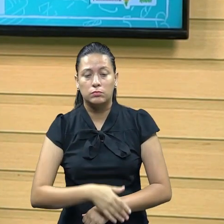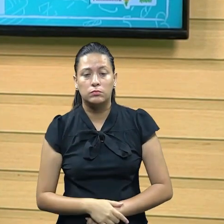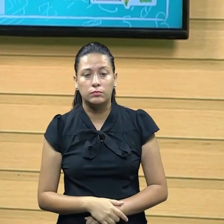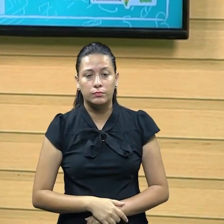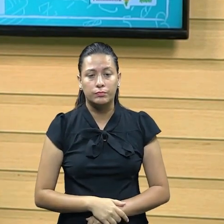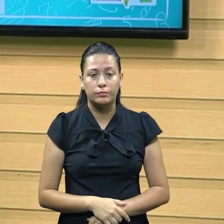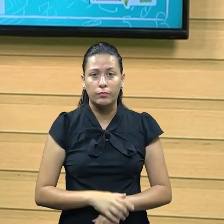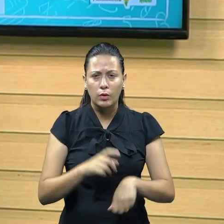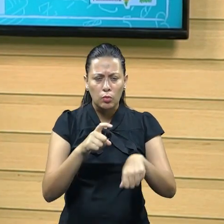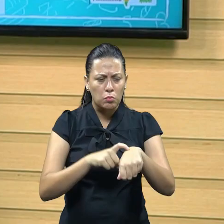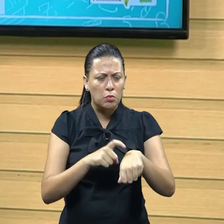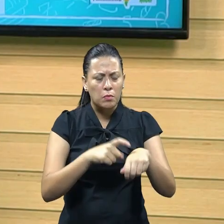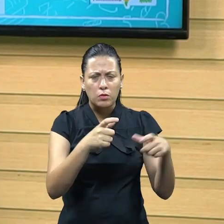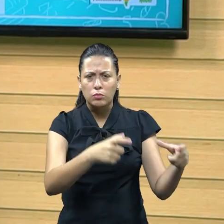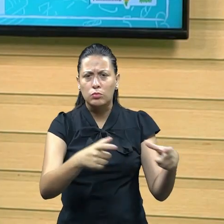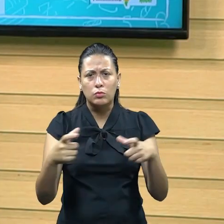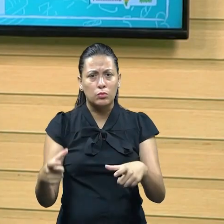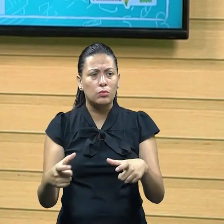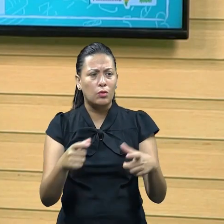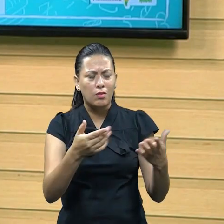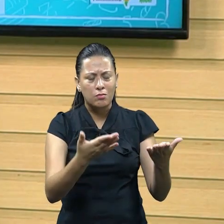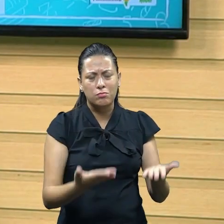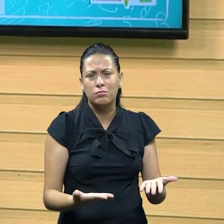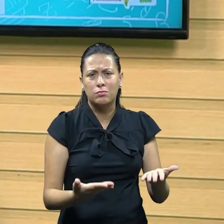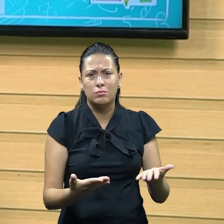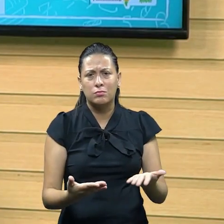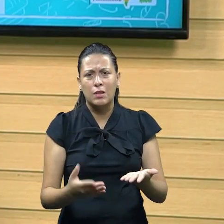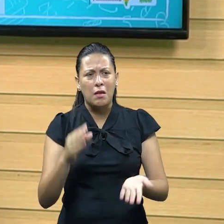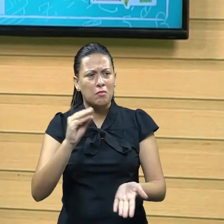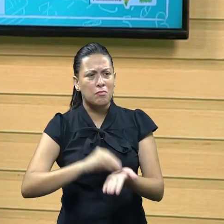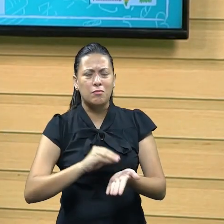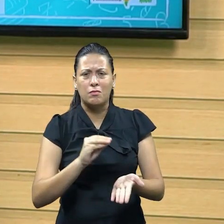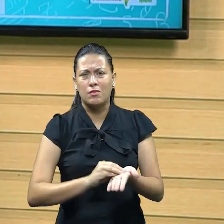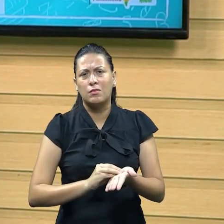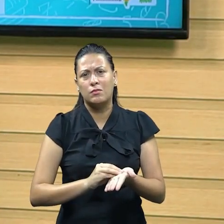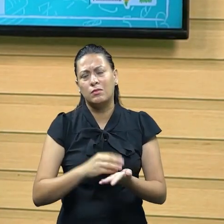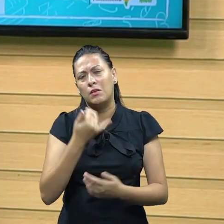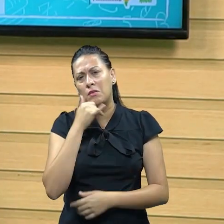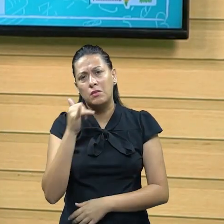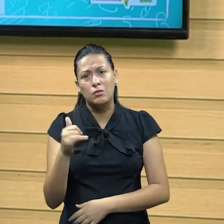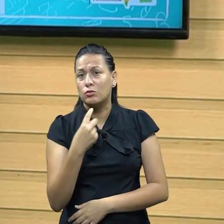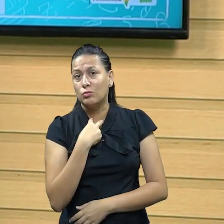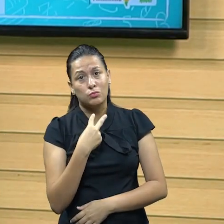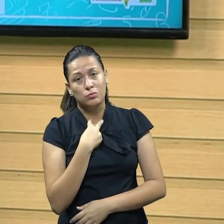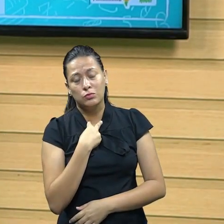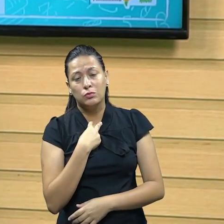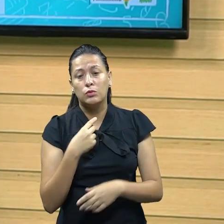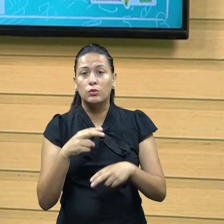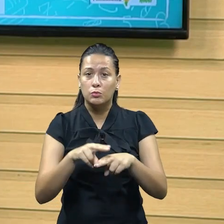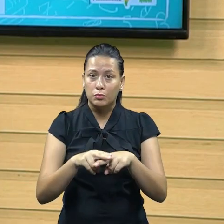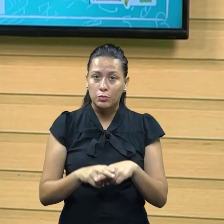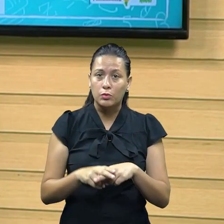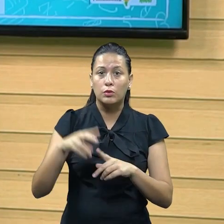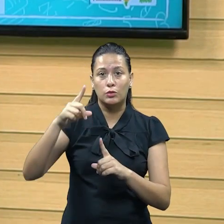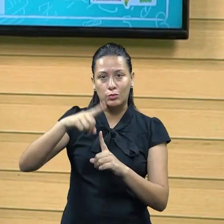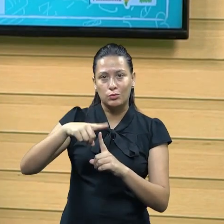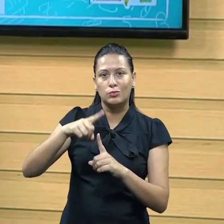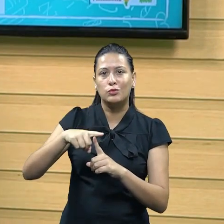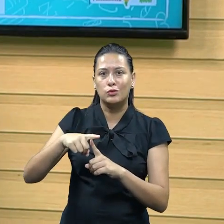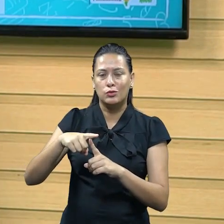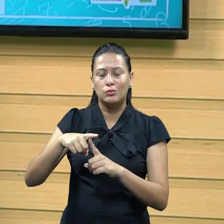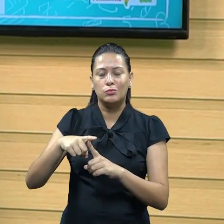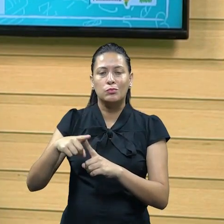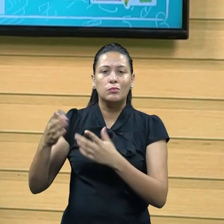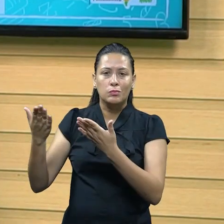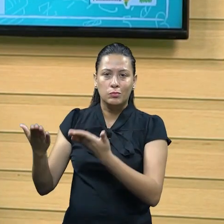algum momento daquele local não pode faltar energia. E aí nós temos que ter este tipo de aterramento para garantir que,